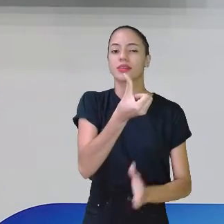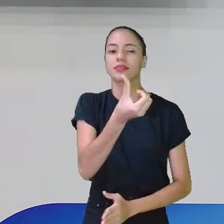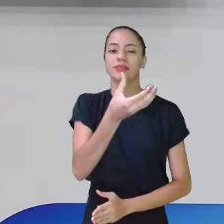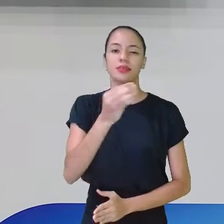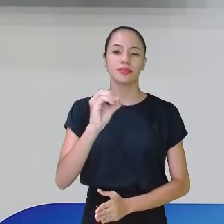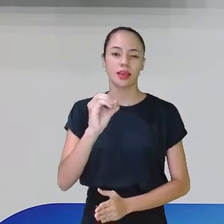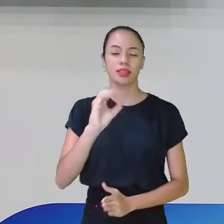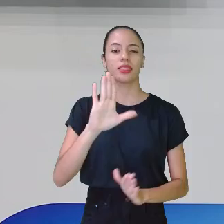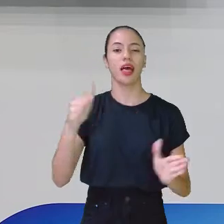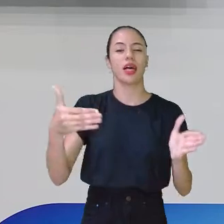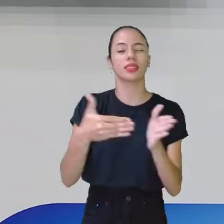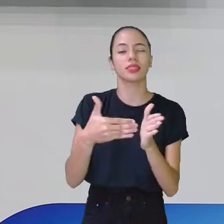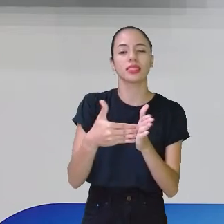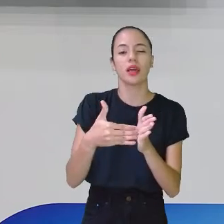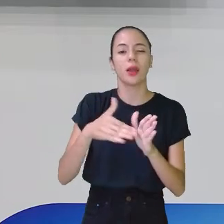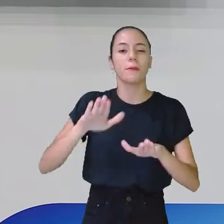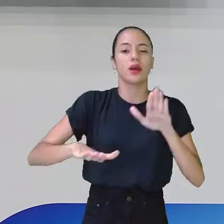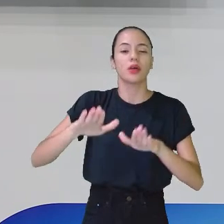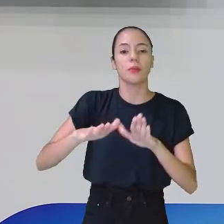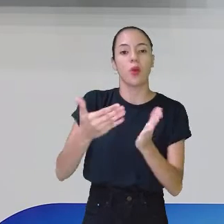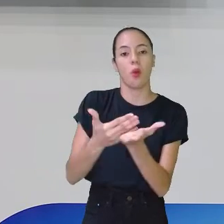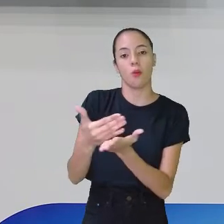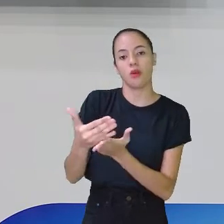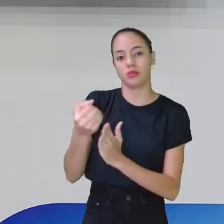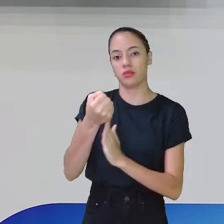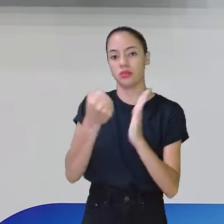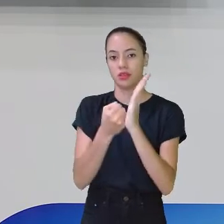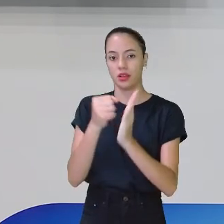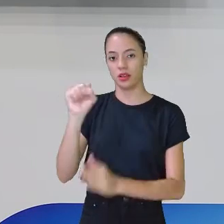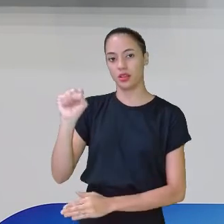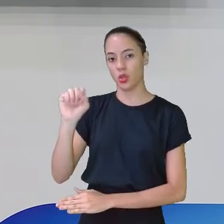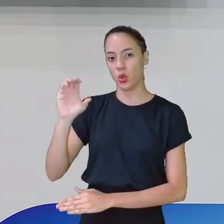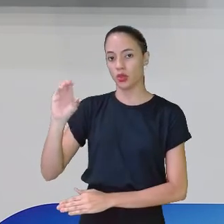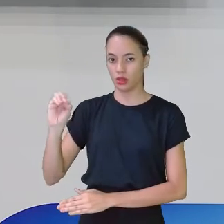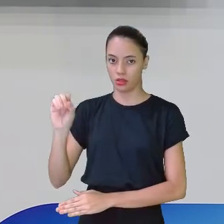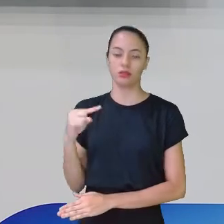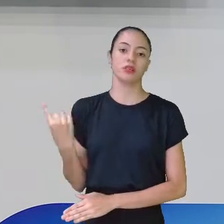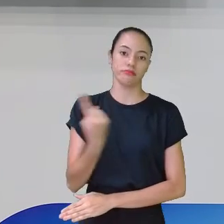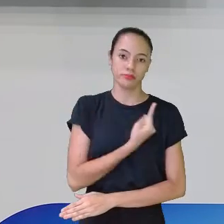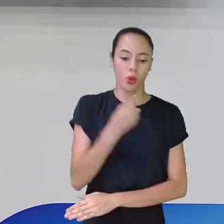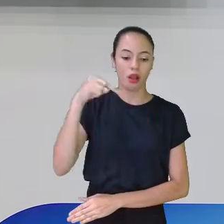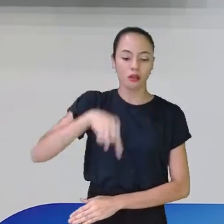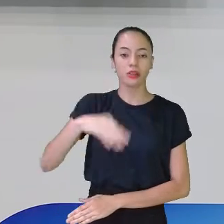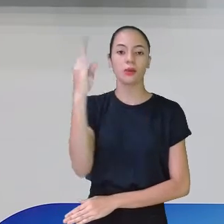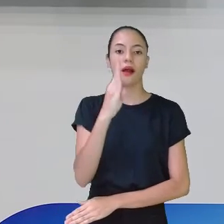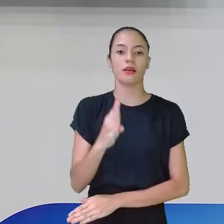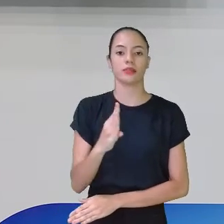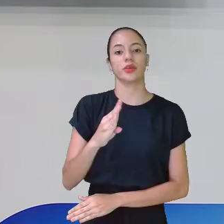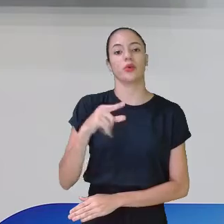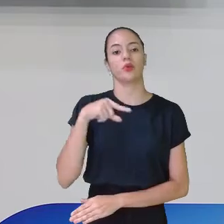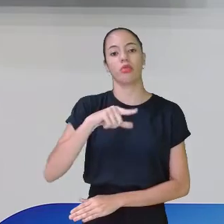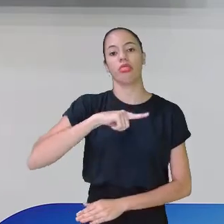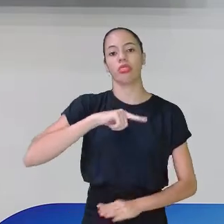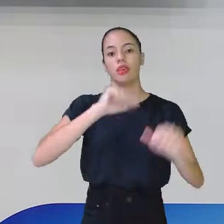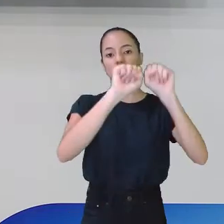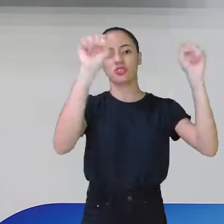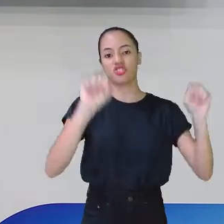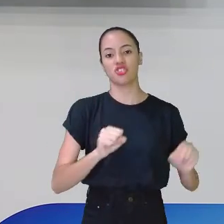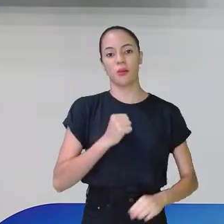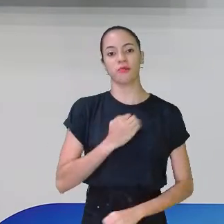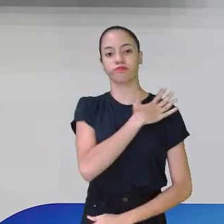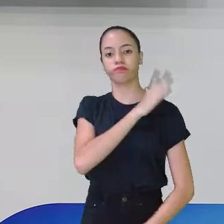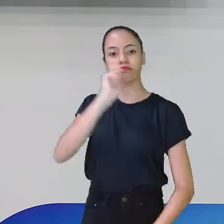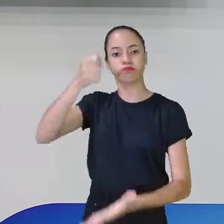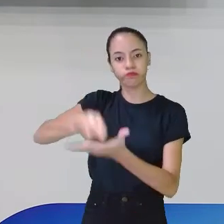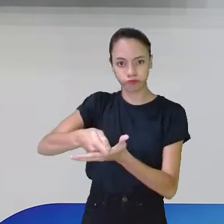até começo ali da década de 80, a gente foi regido, né, o Brasil, por um sistema ditatorial,